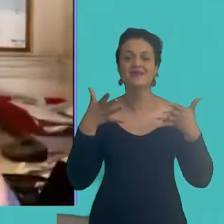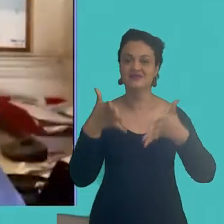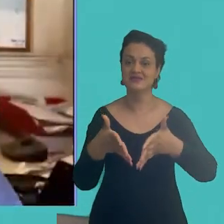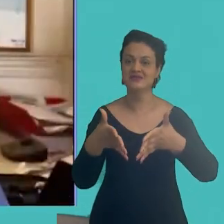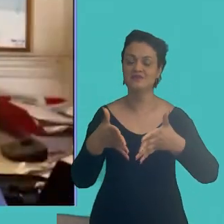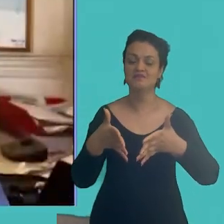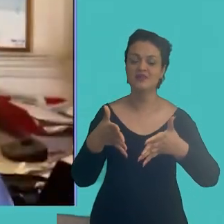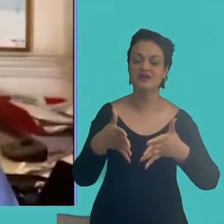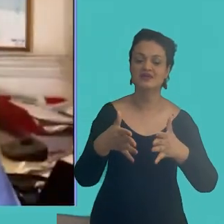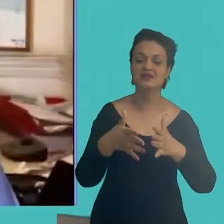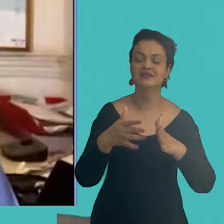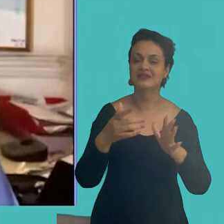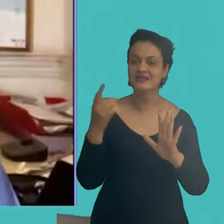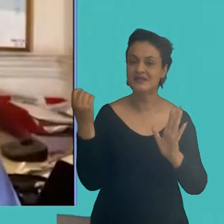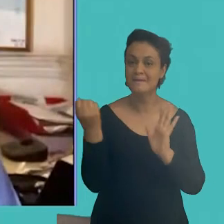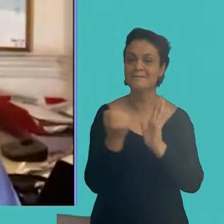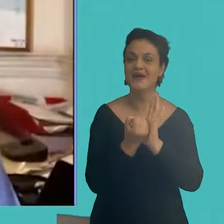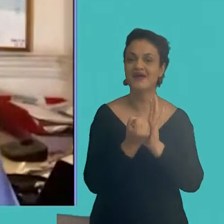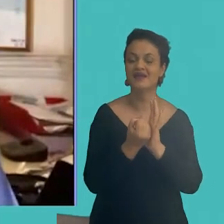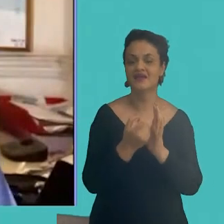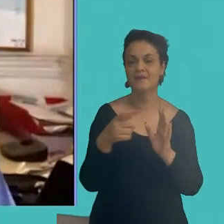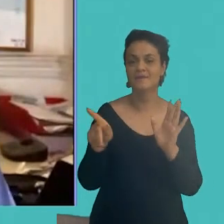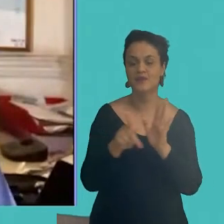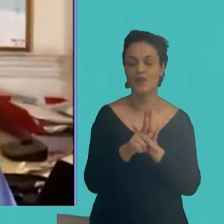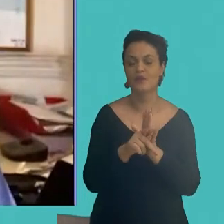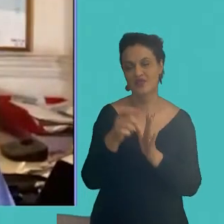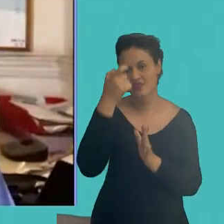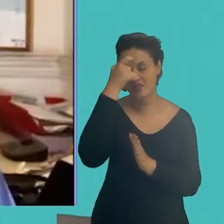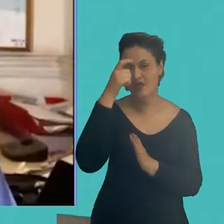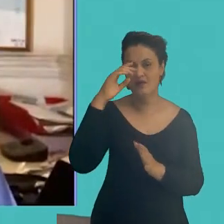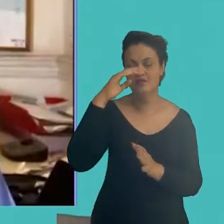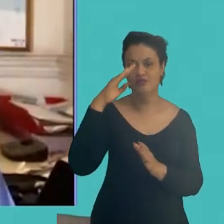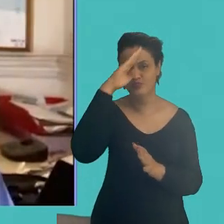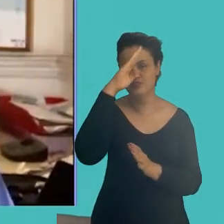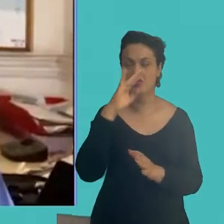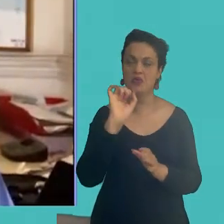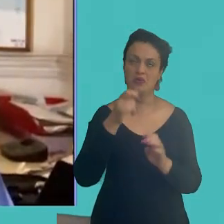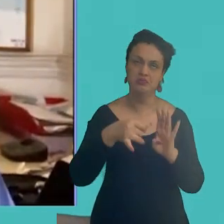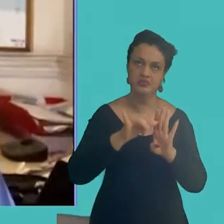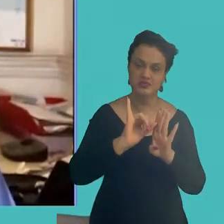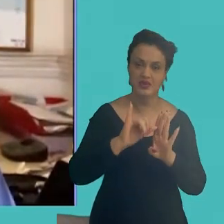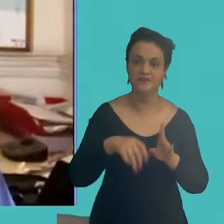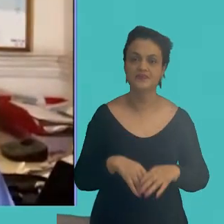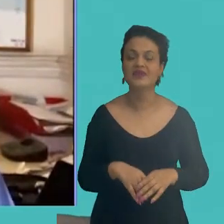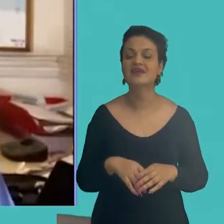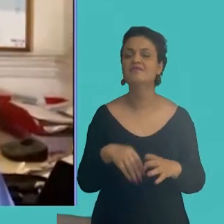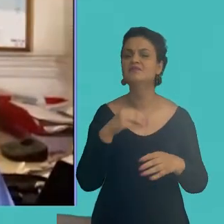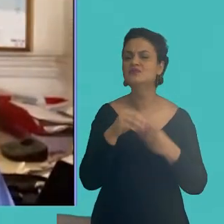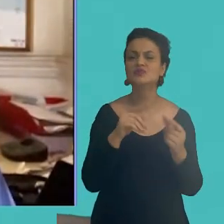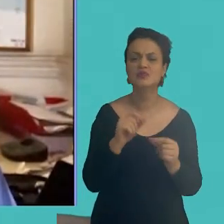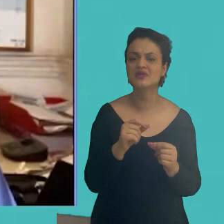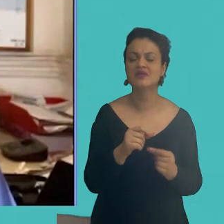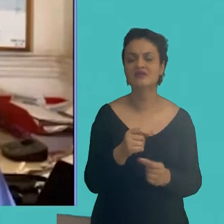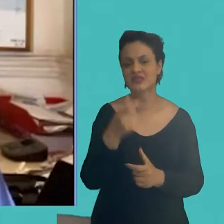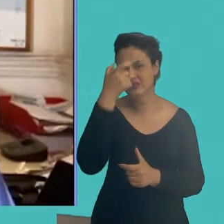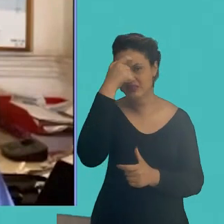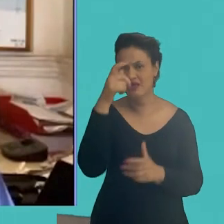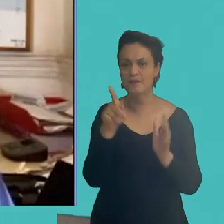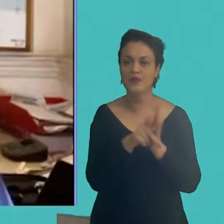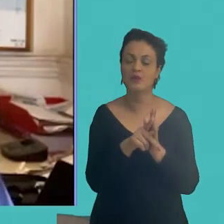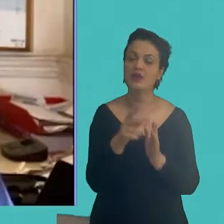nesse carimbo bolsonarismo. Essas correntes misturam crenças religiosas óbvias,